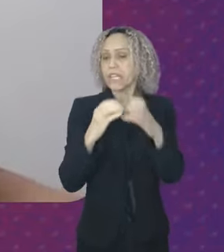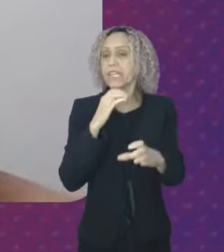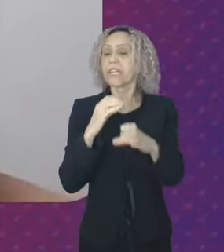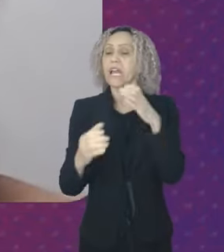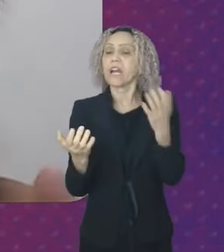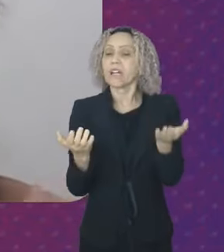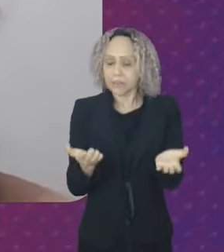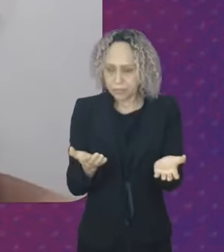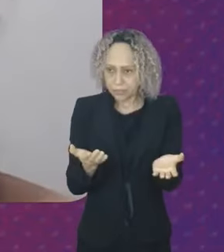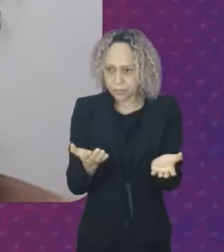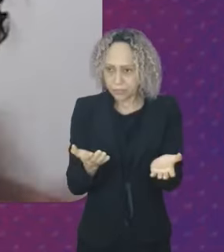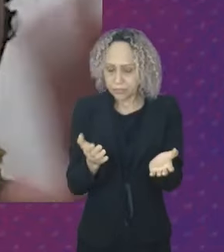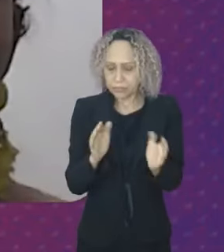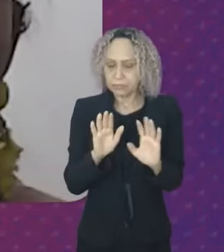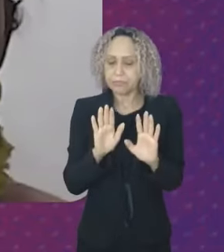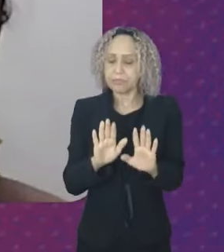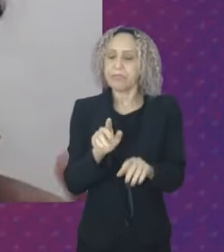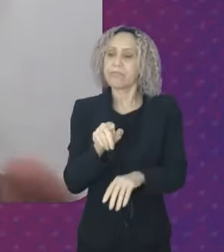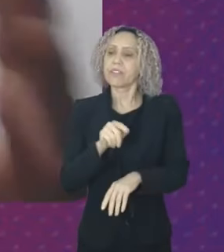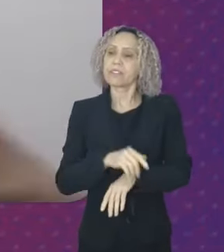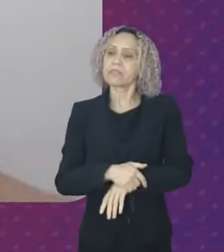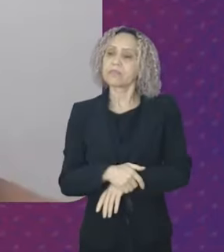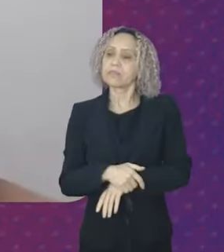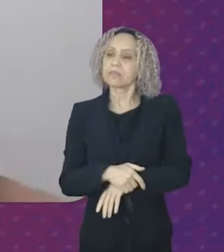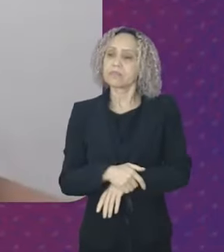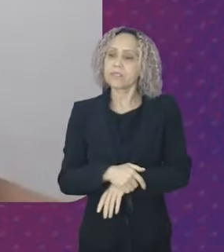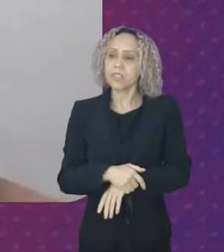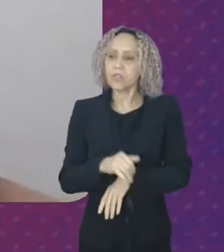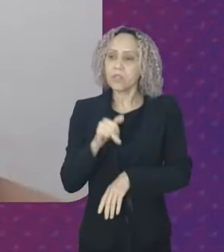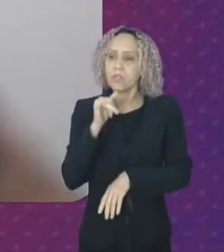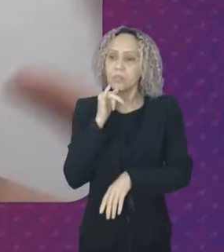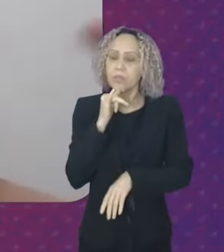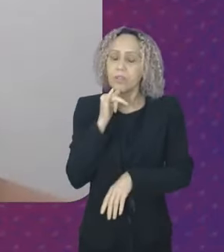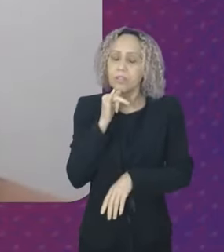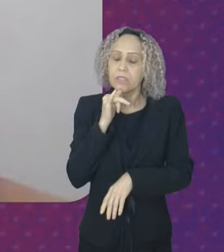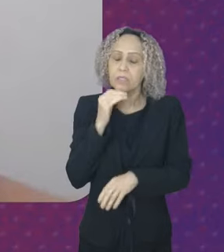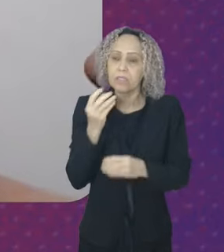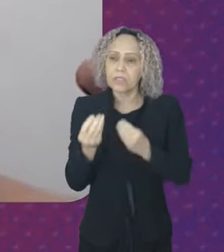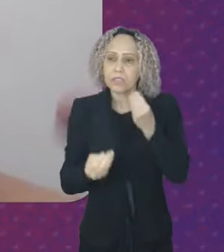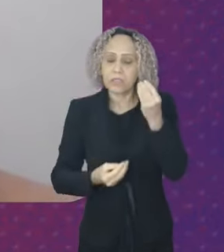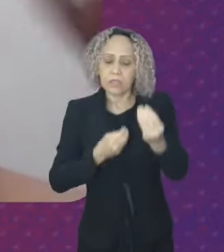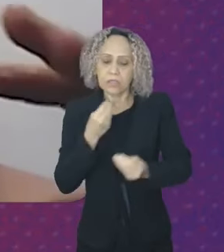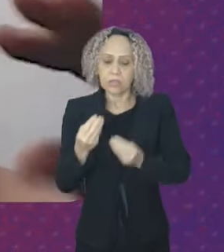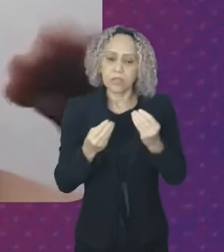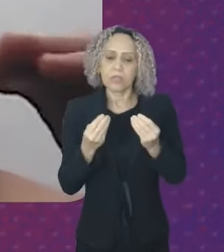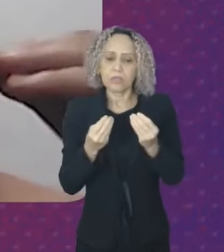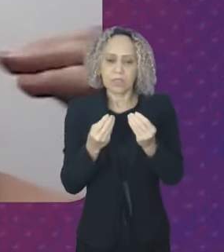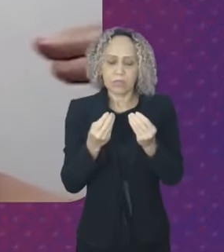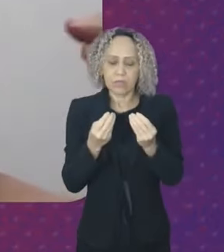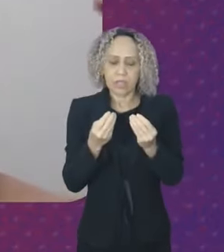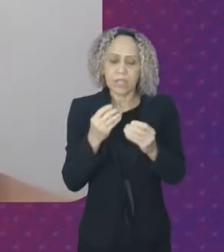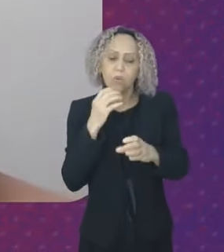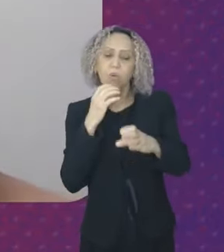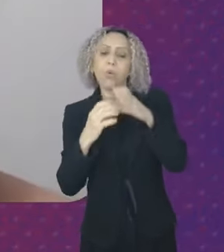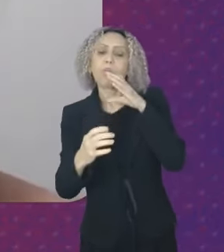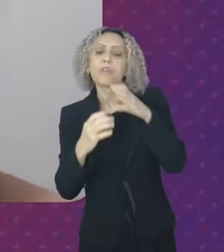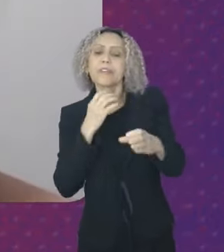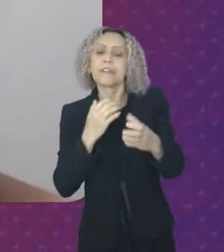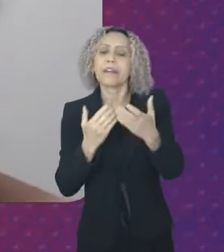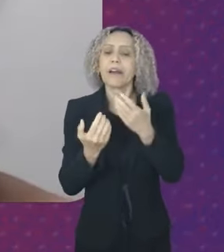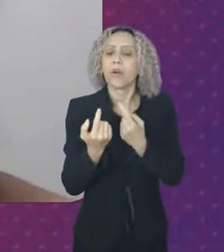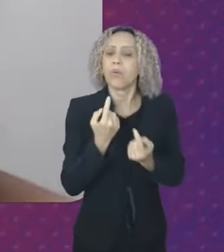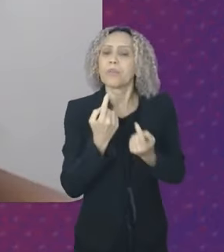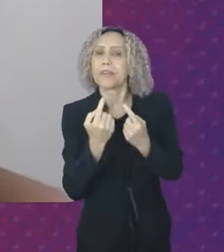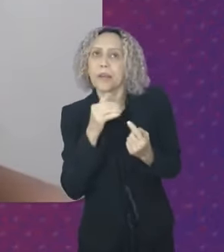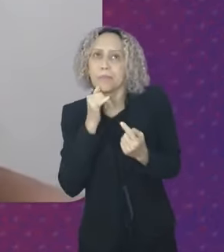comunicação. E aí, para um processo de estruturação da comunicação principalmente online,